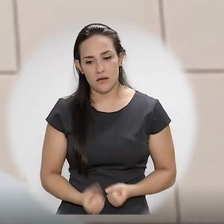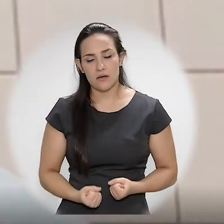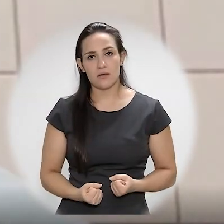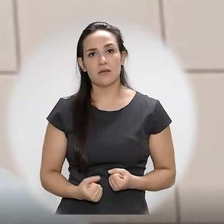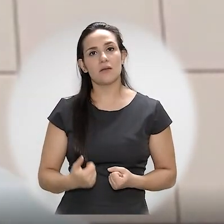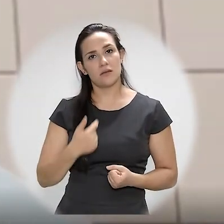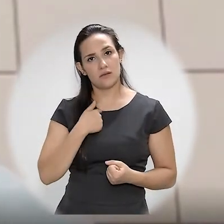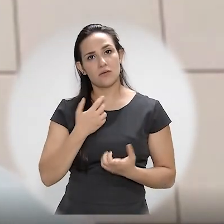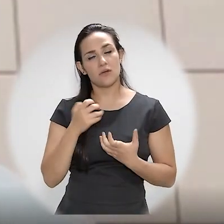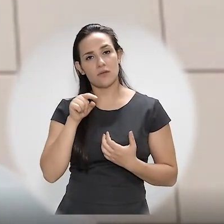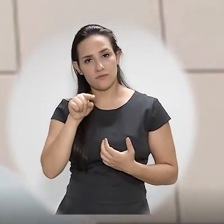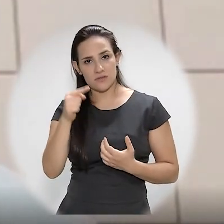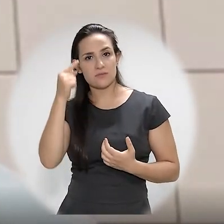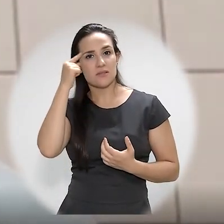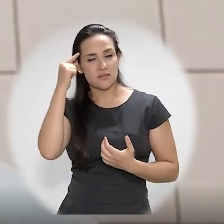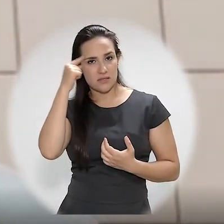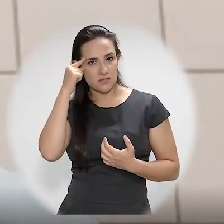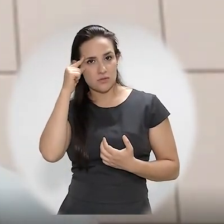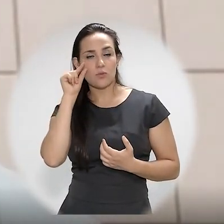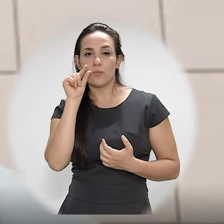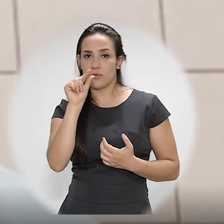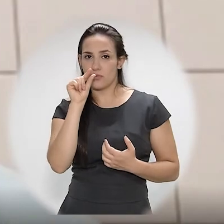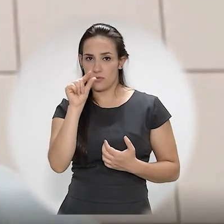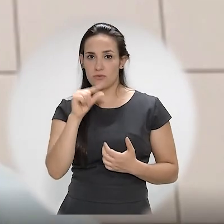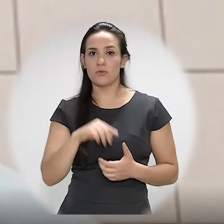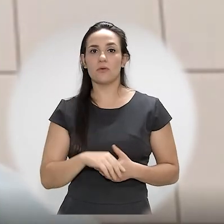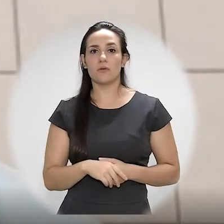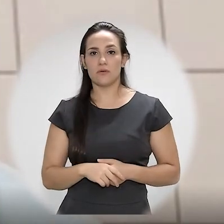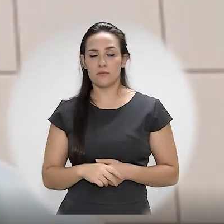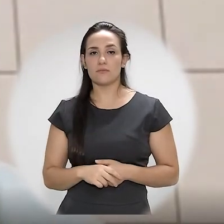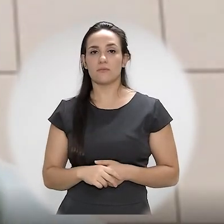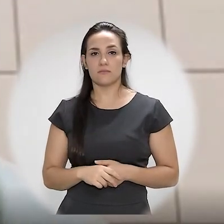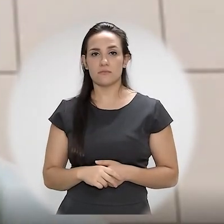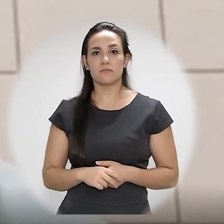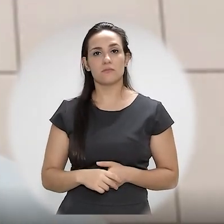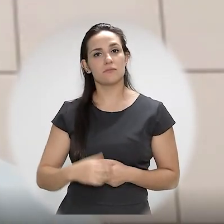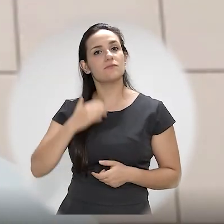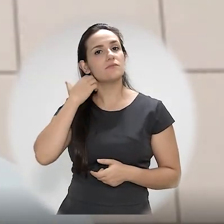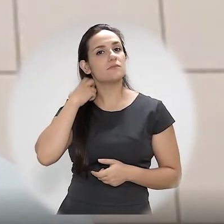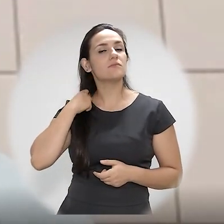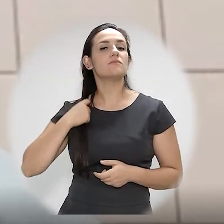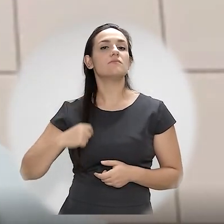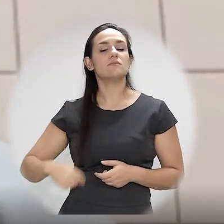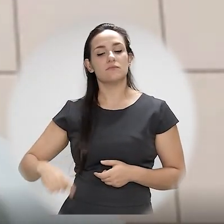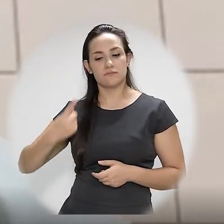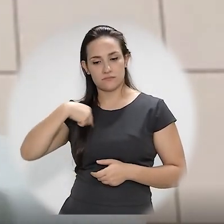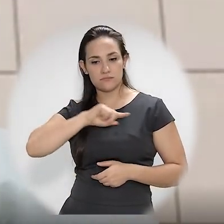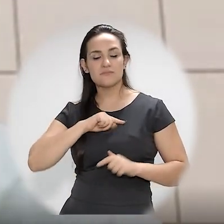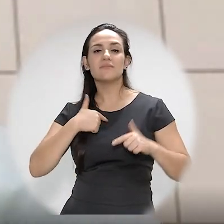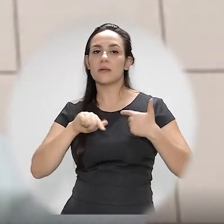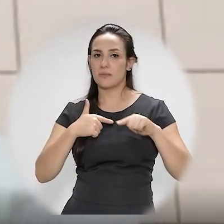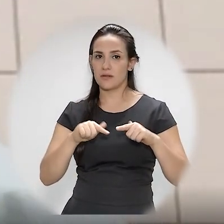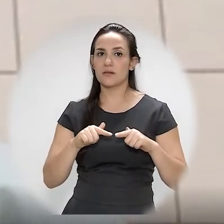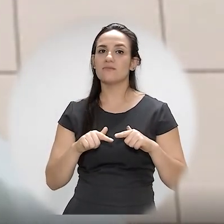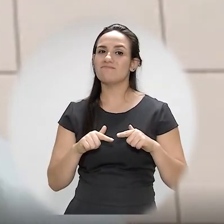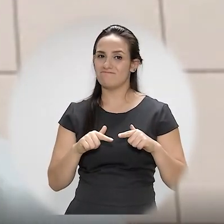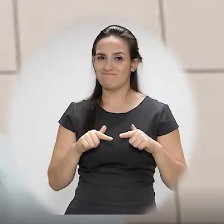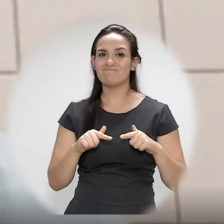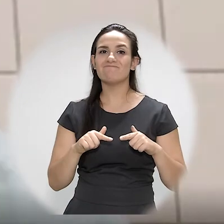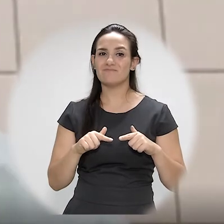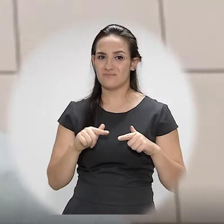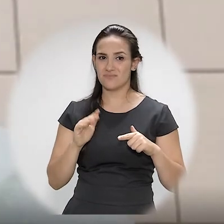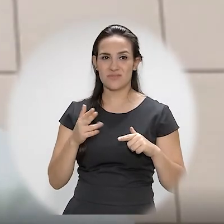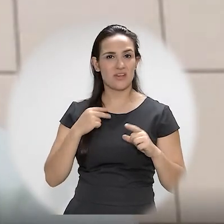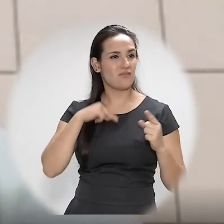entendeu? E eu queria que você pensasse um pouquinho no quanto que a gente está trabalhando.